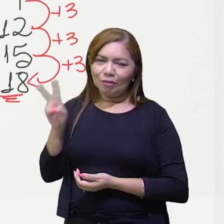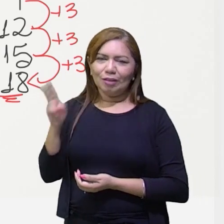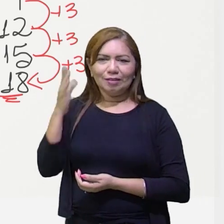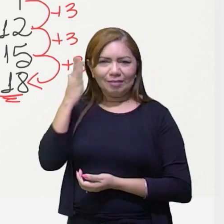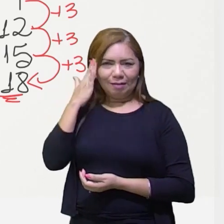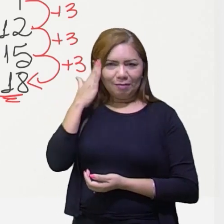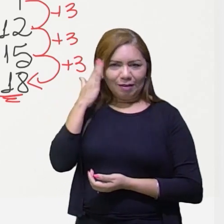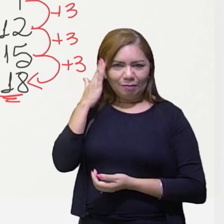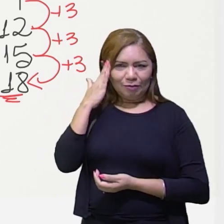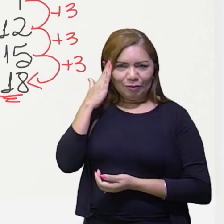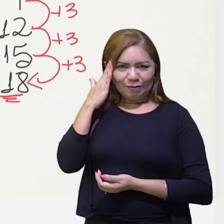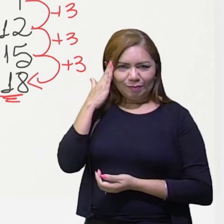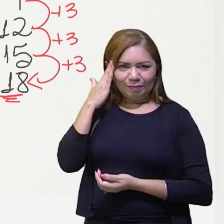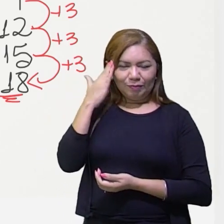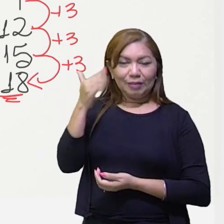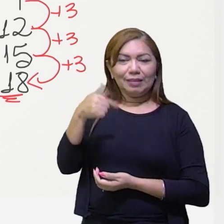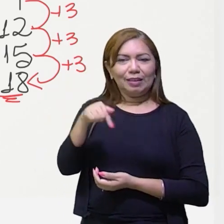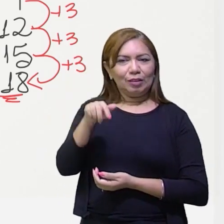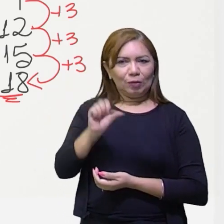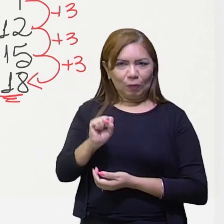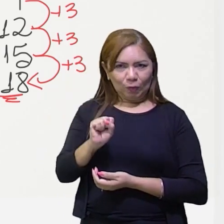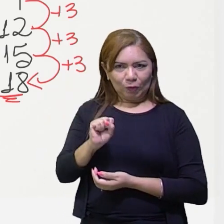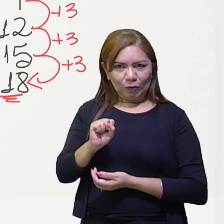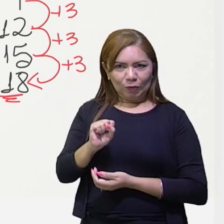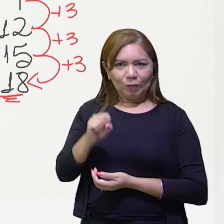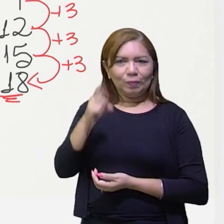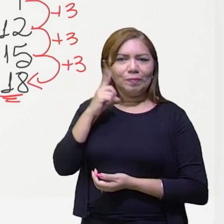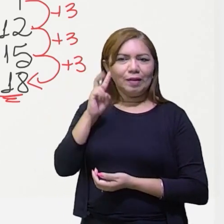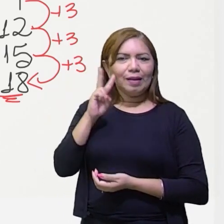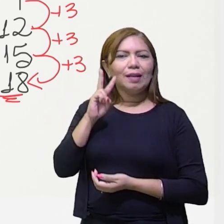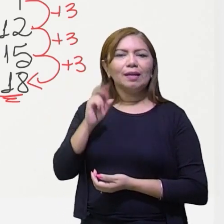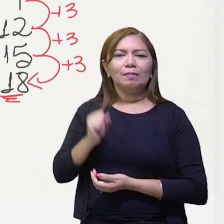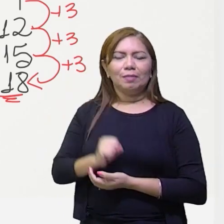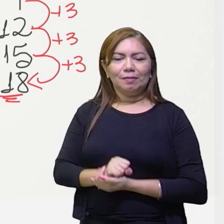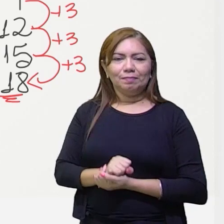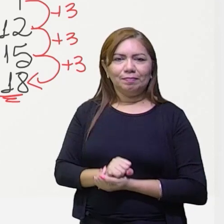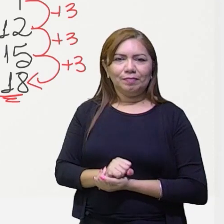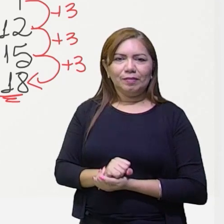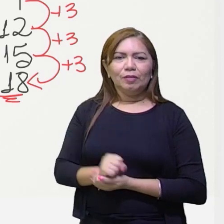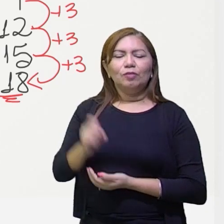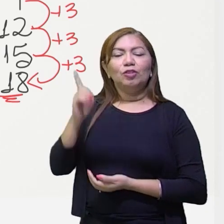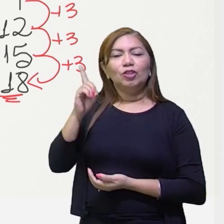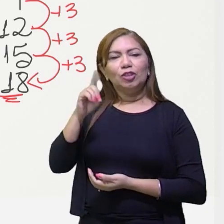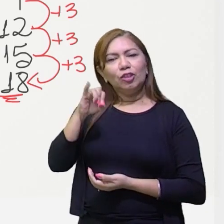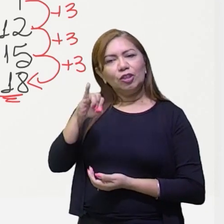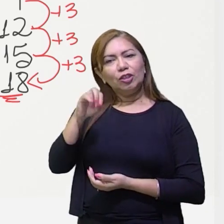que o 78, lembra? O 78 é o nosso quê?